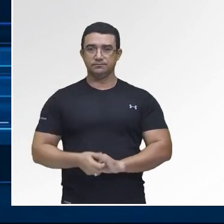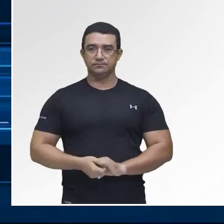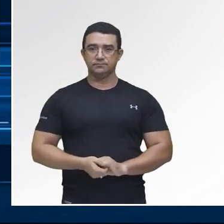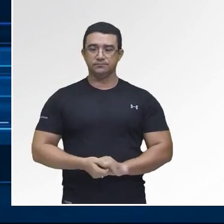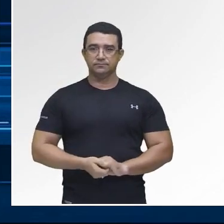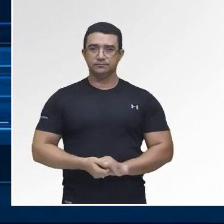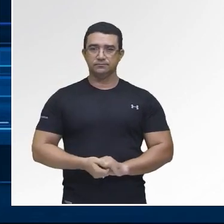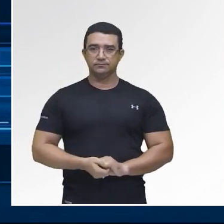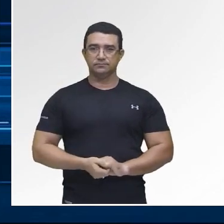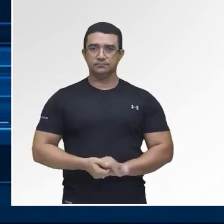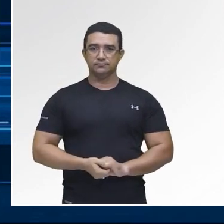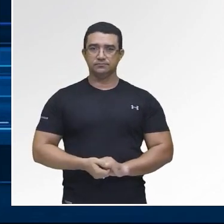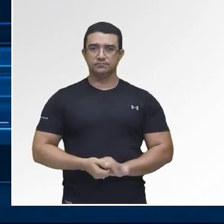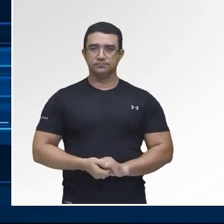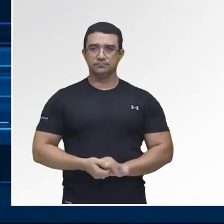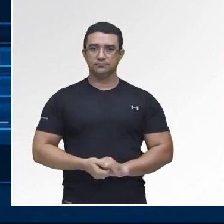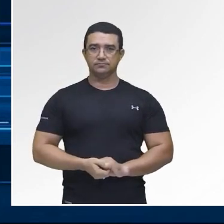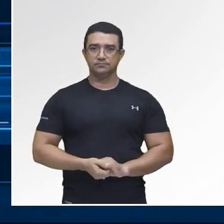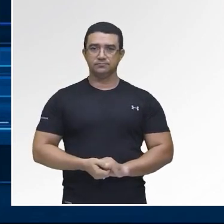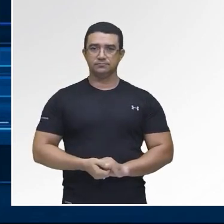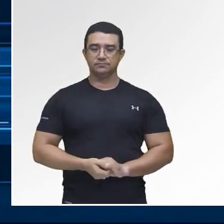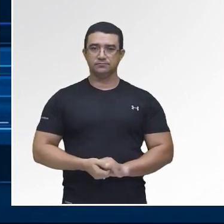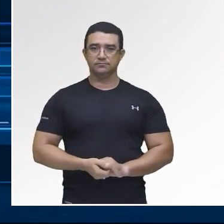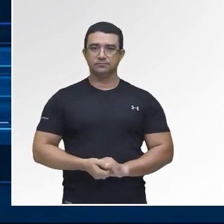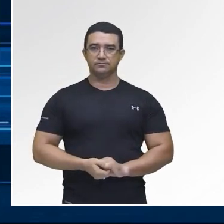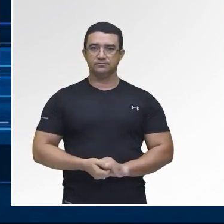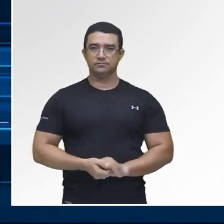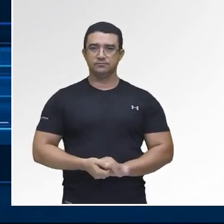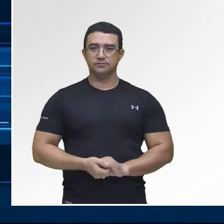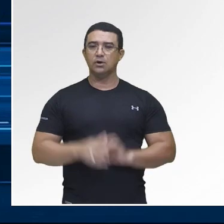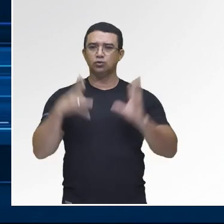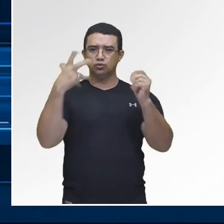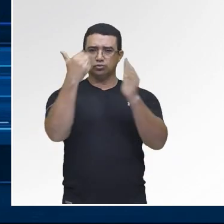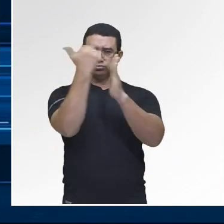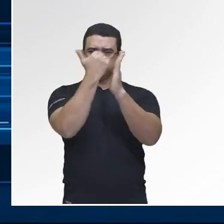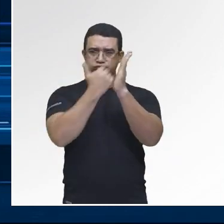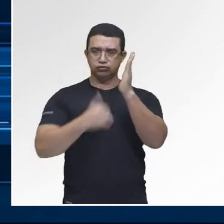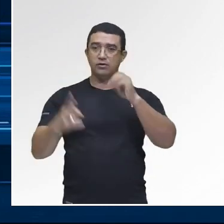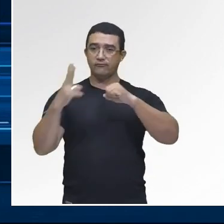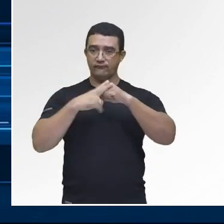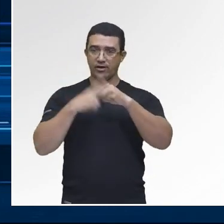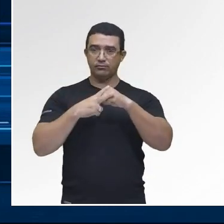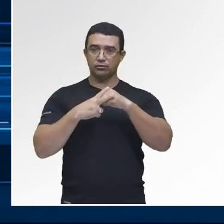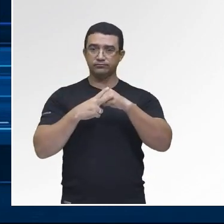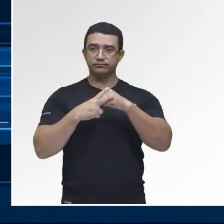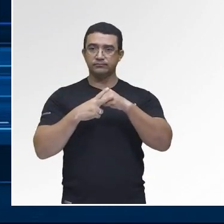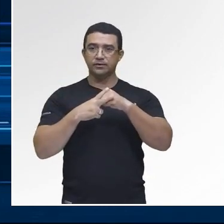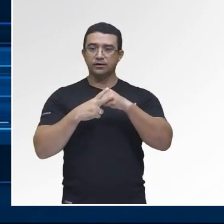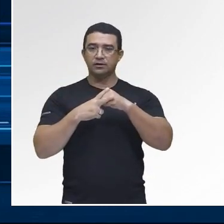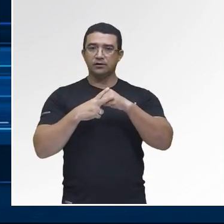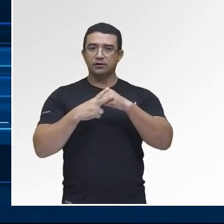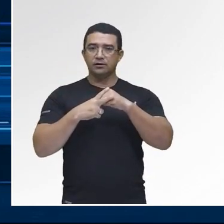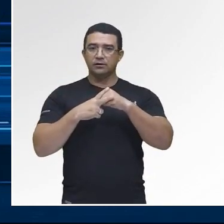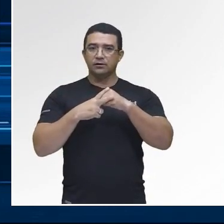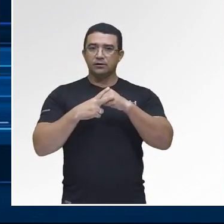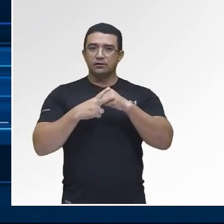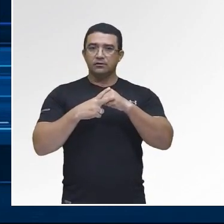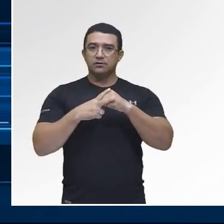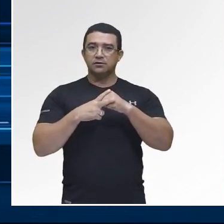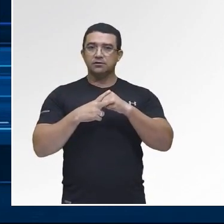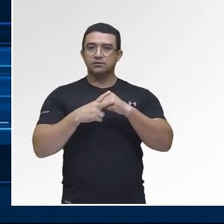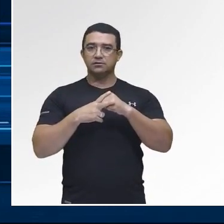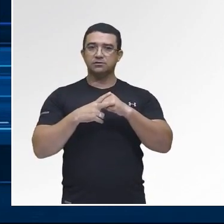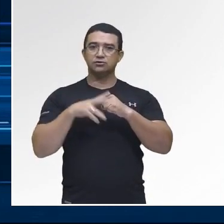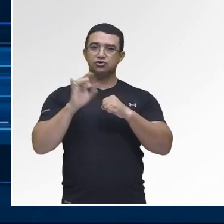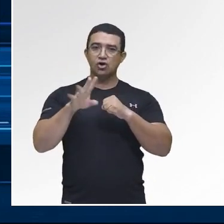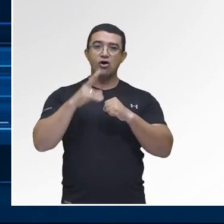particípio passado, rained, rained. Todos esses verbos, né, com exceção do verbo ver,